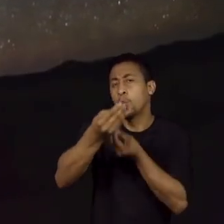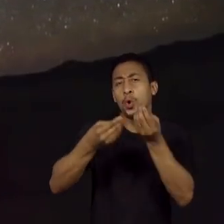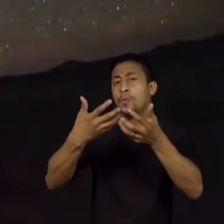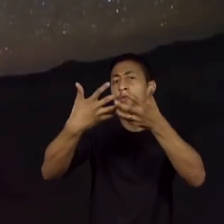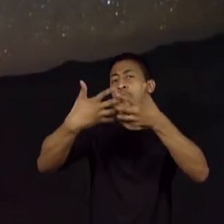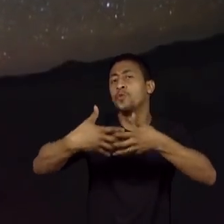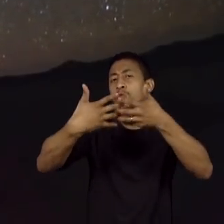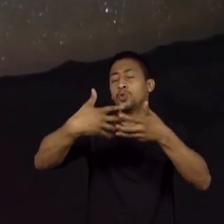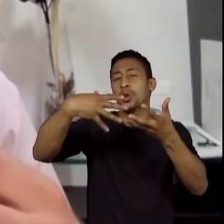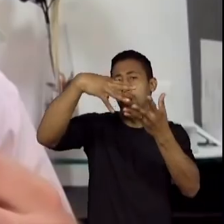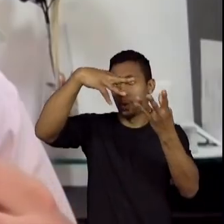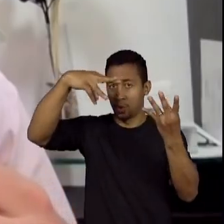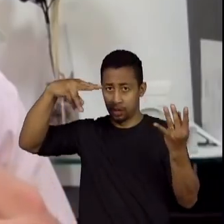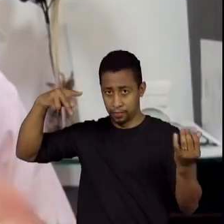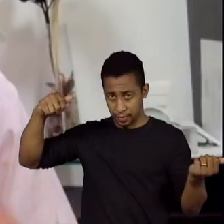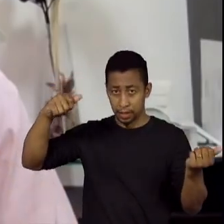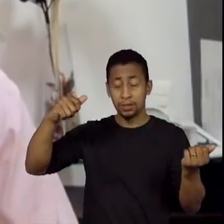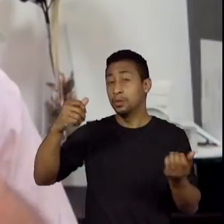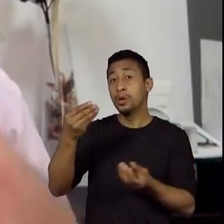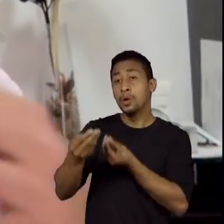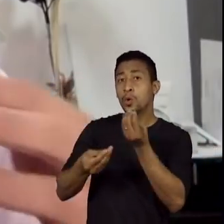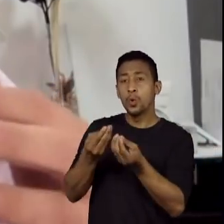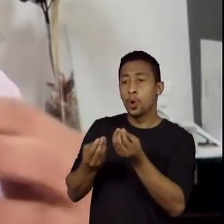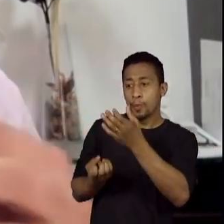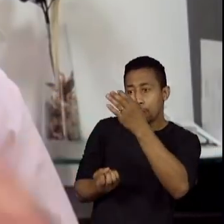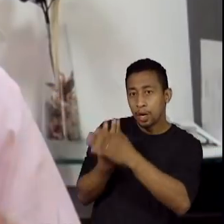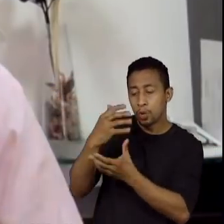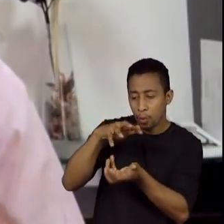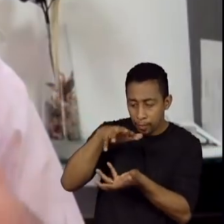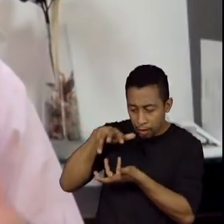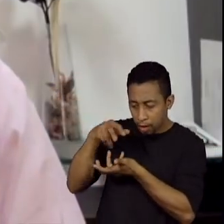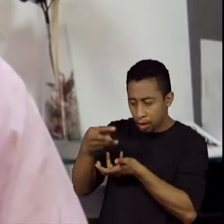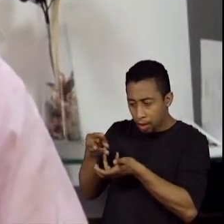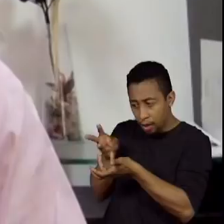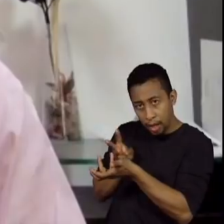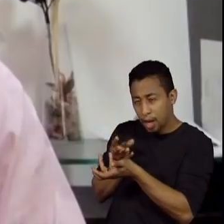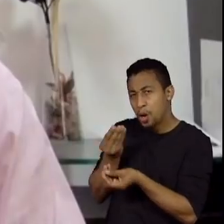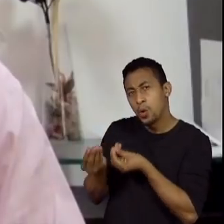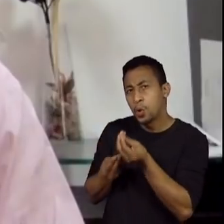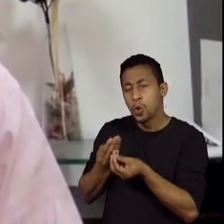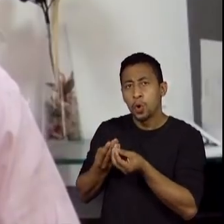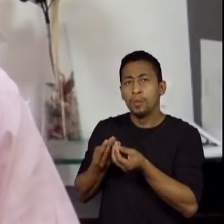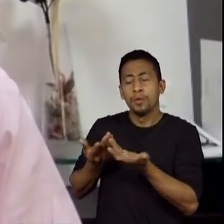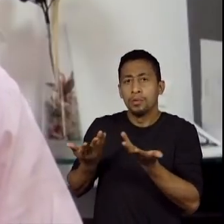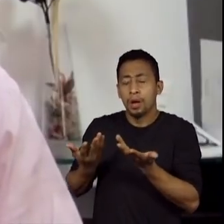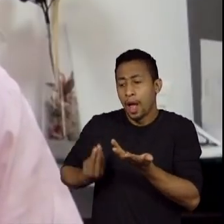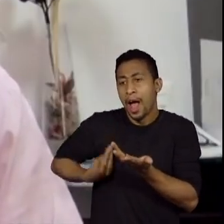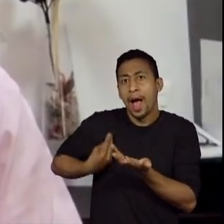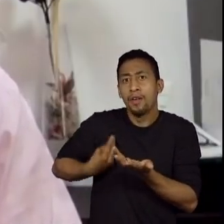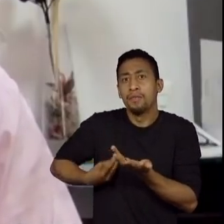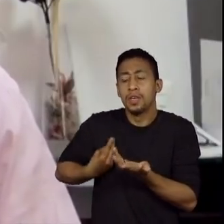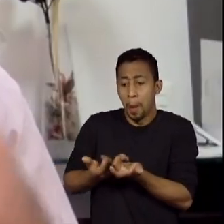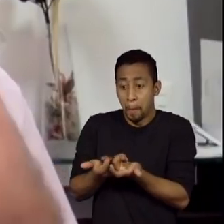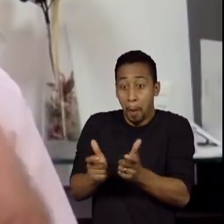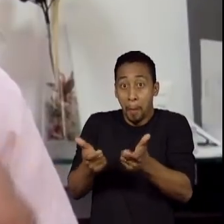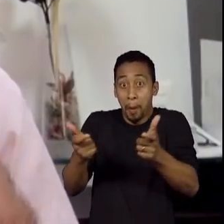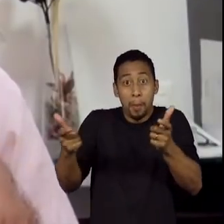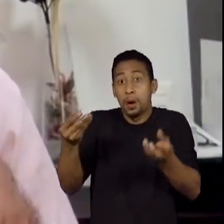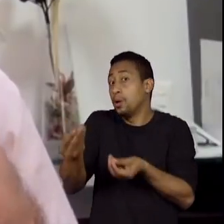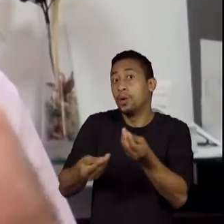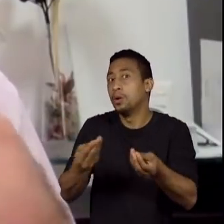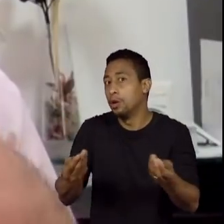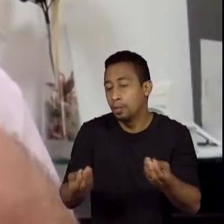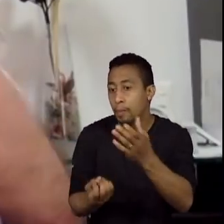que a vida surgiu no nosso planeta, como que ela se distribui nos mais diferentes ambientes, inclusive os mais inóspitos, seja aqui